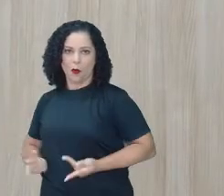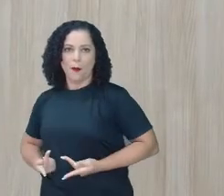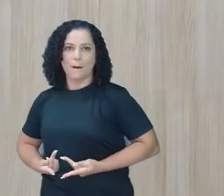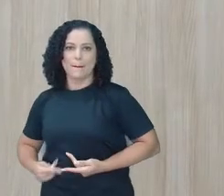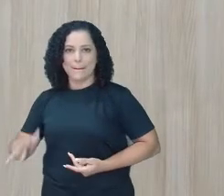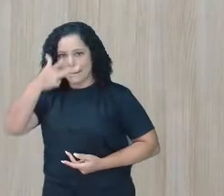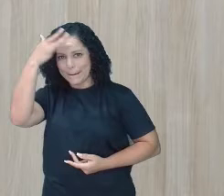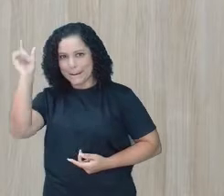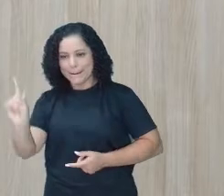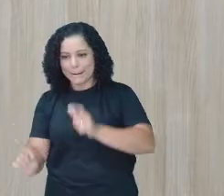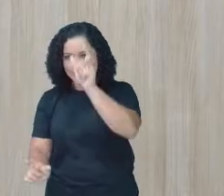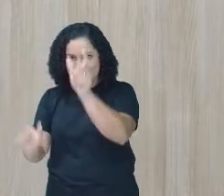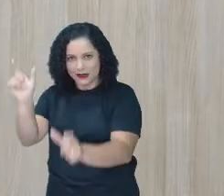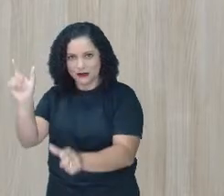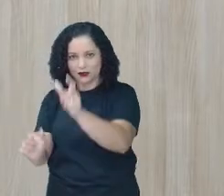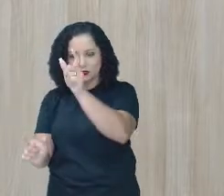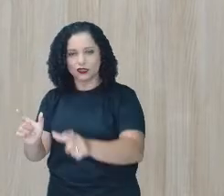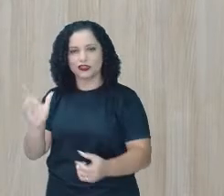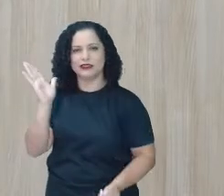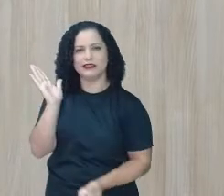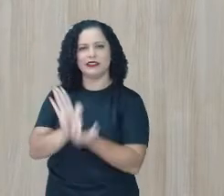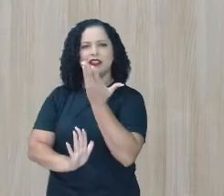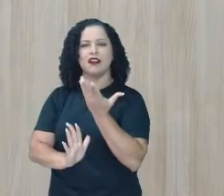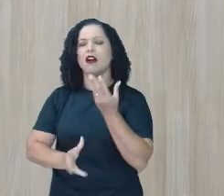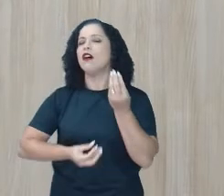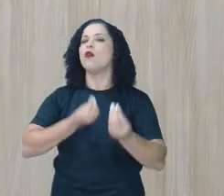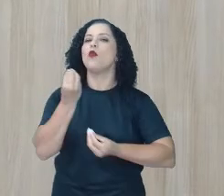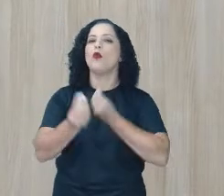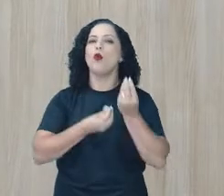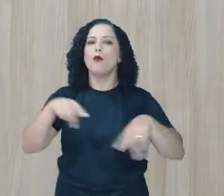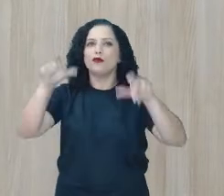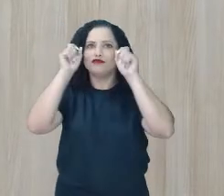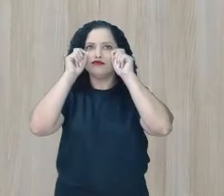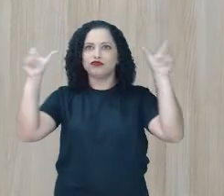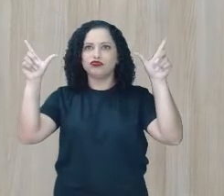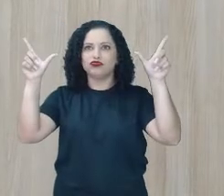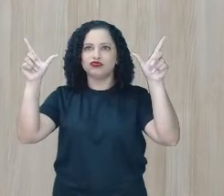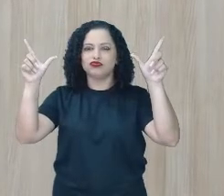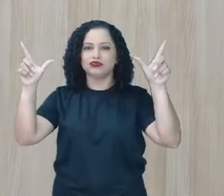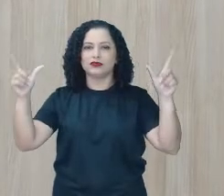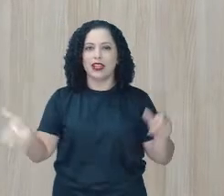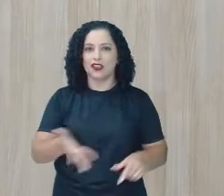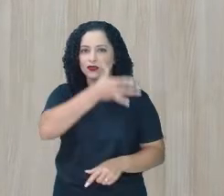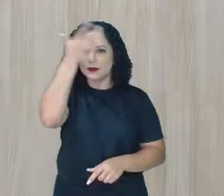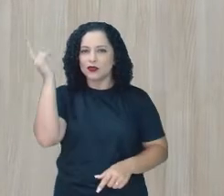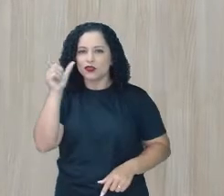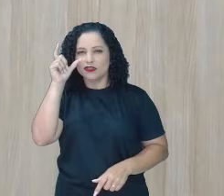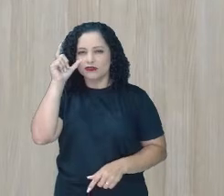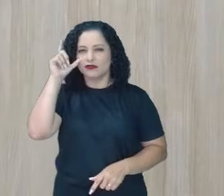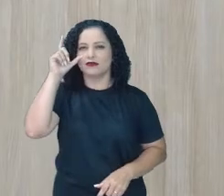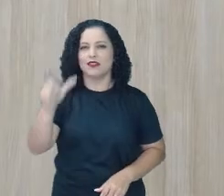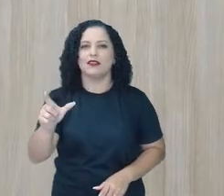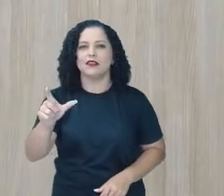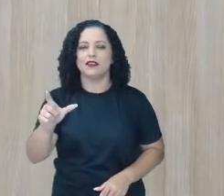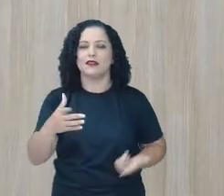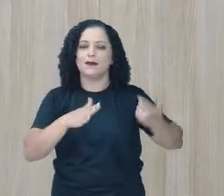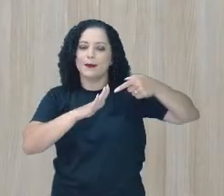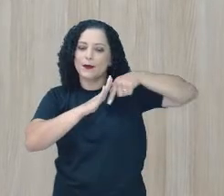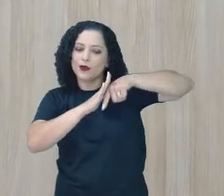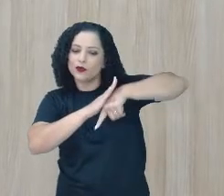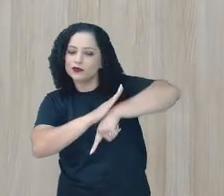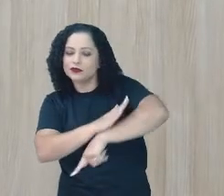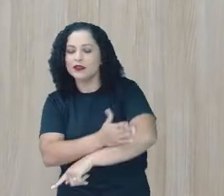alguma coisa que pudesse surgir para despertar o interesse do público em se